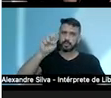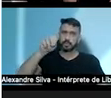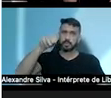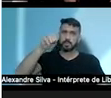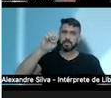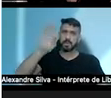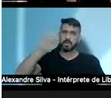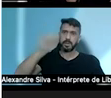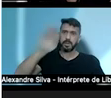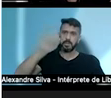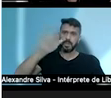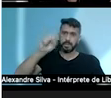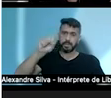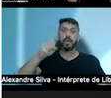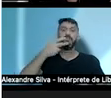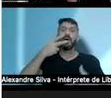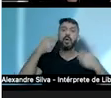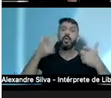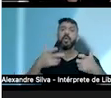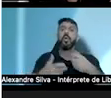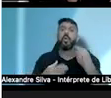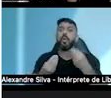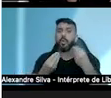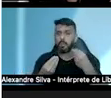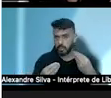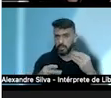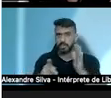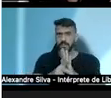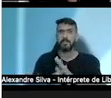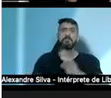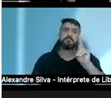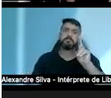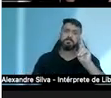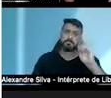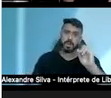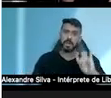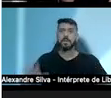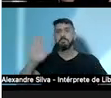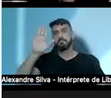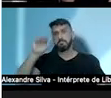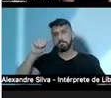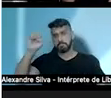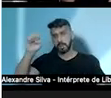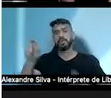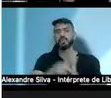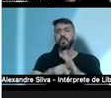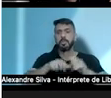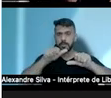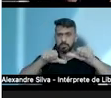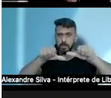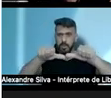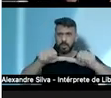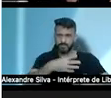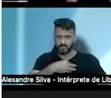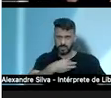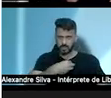mostrando, então, os efeitos do exercício paterno e materno sobre o metabolismo da prole. O que